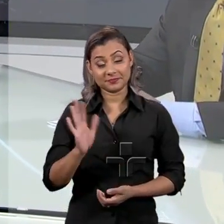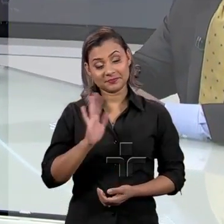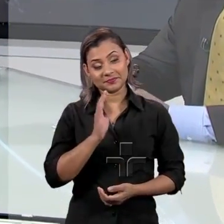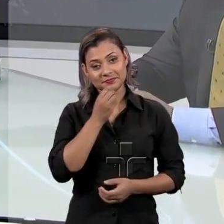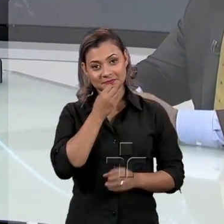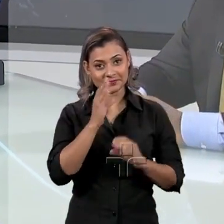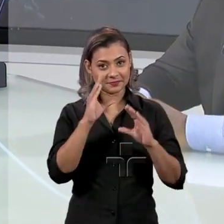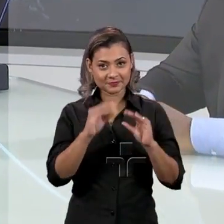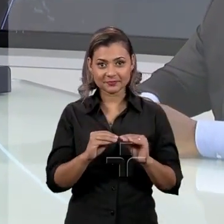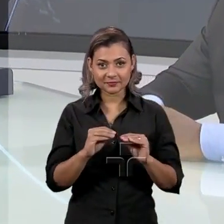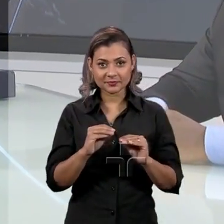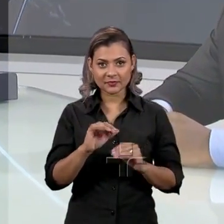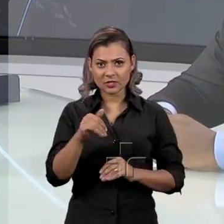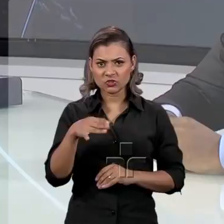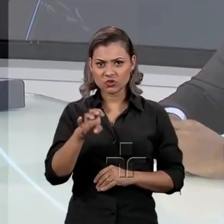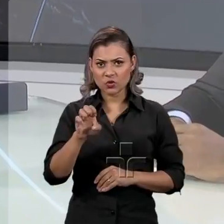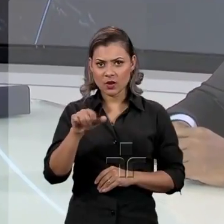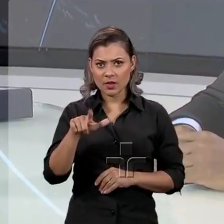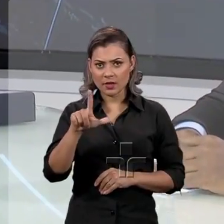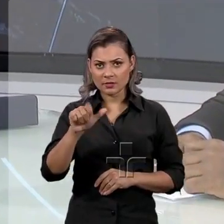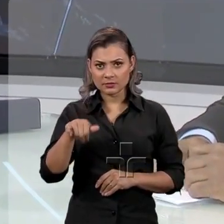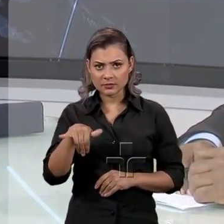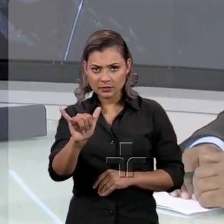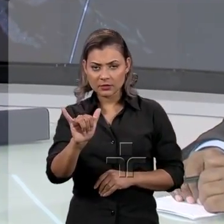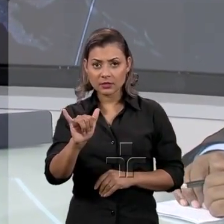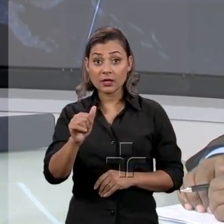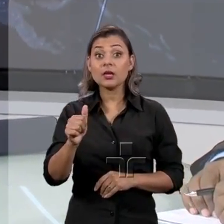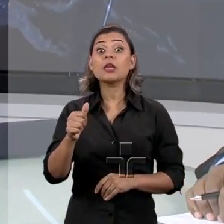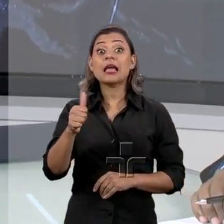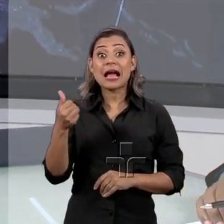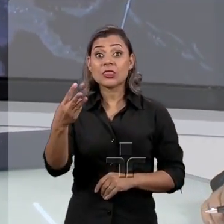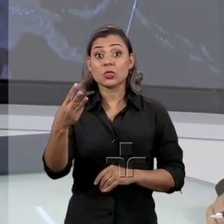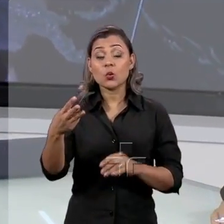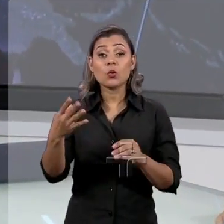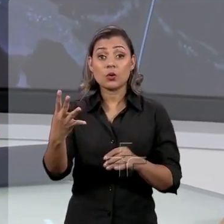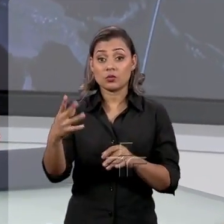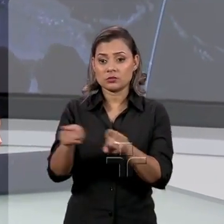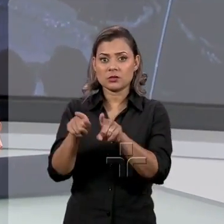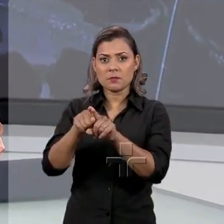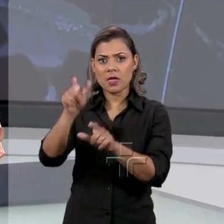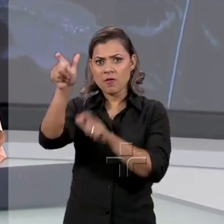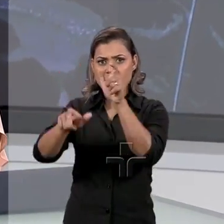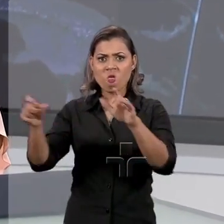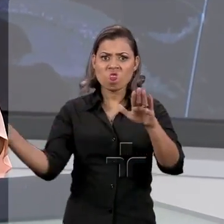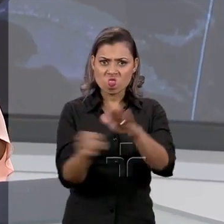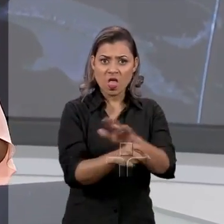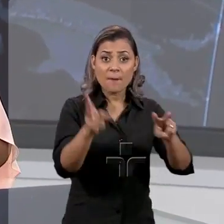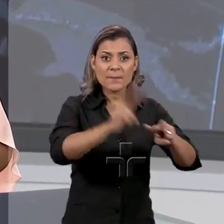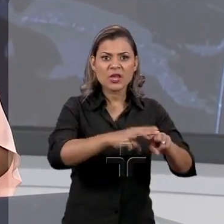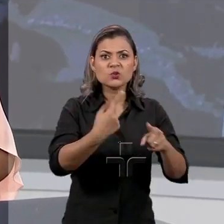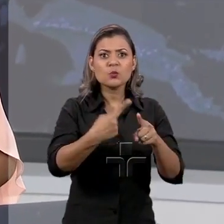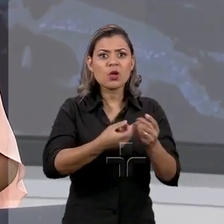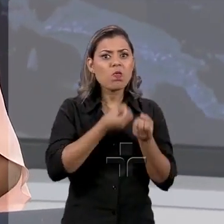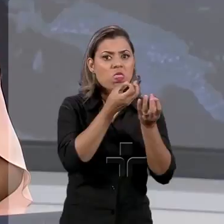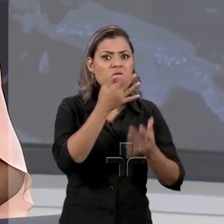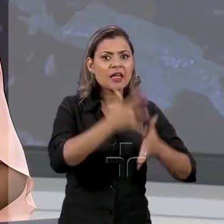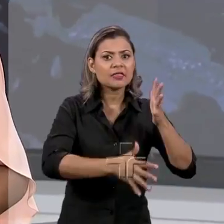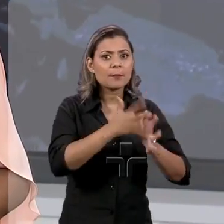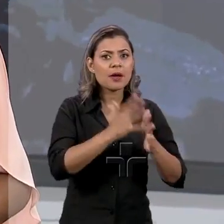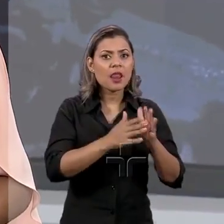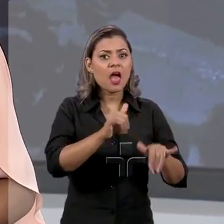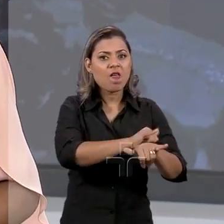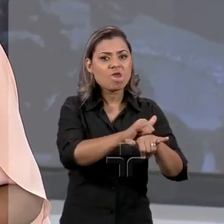Olá, boa noite. Joesley Batista e mais 14 são presos acusados de tentar dificultar as investigações da Lava